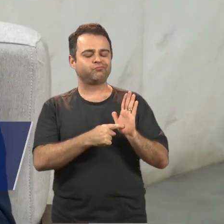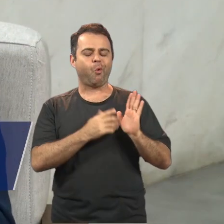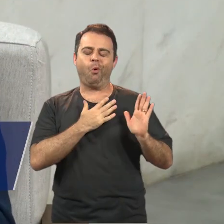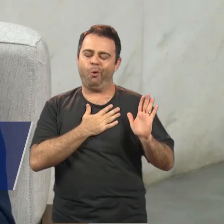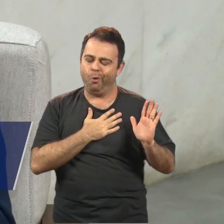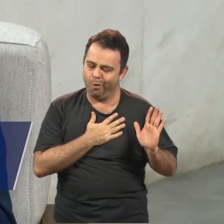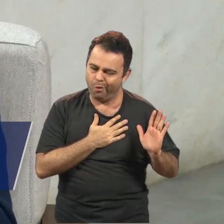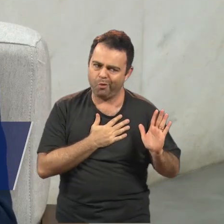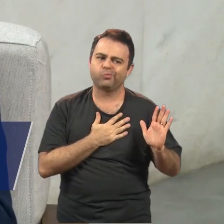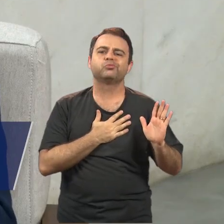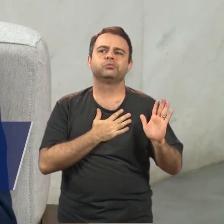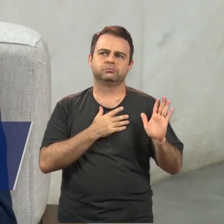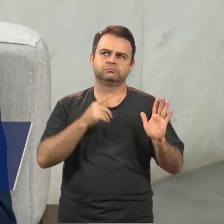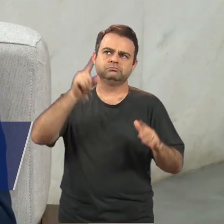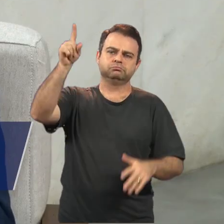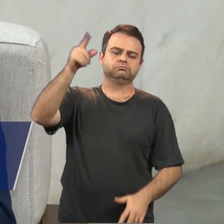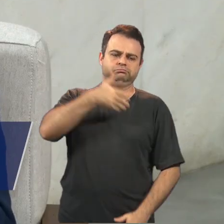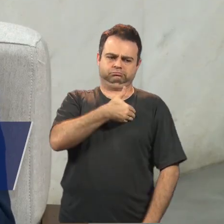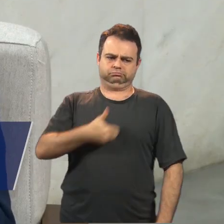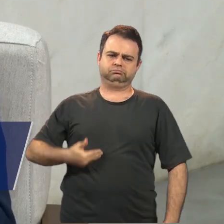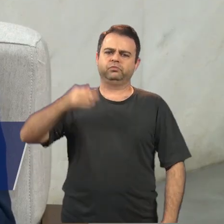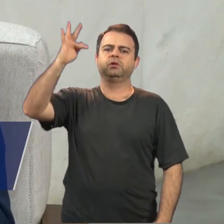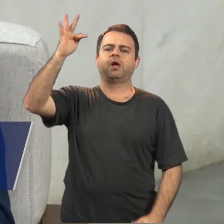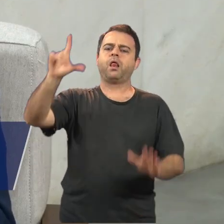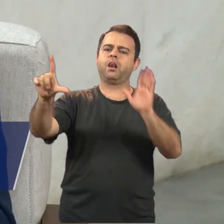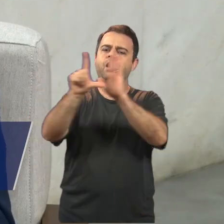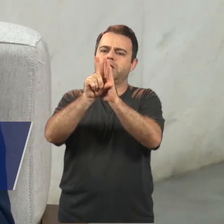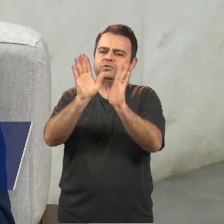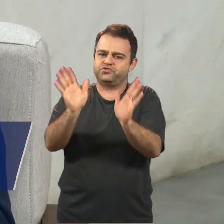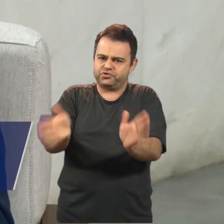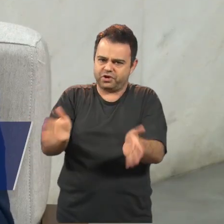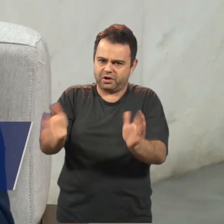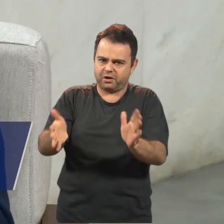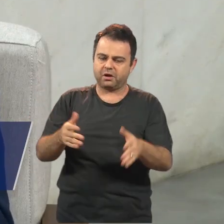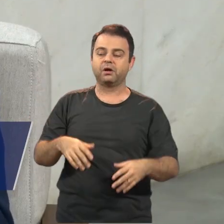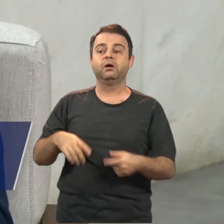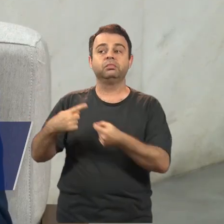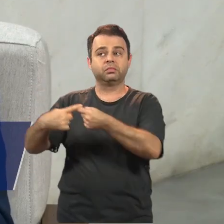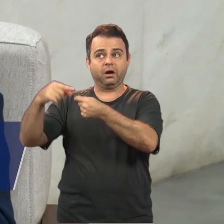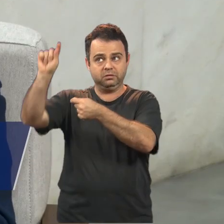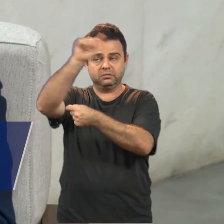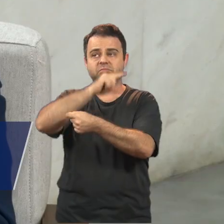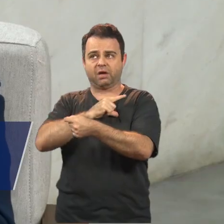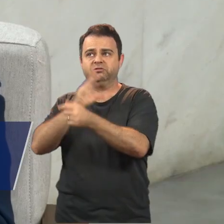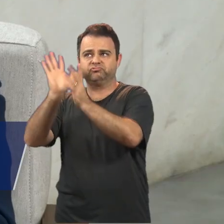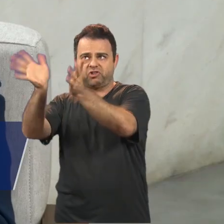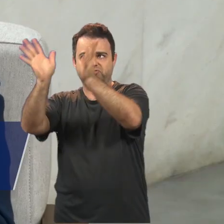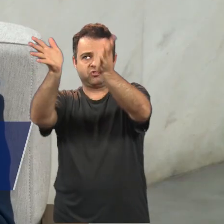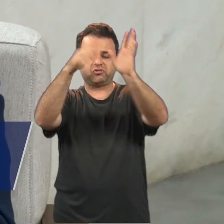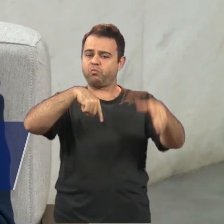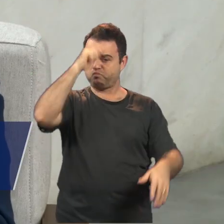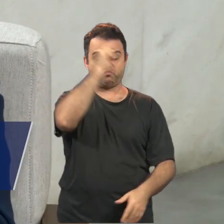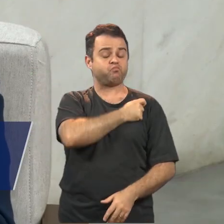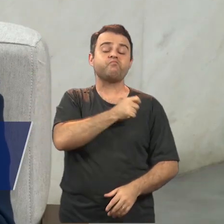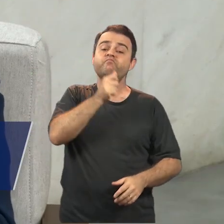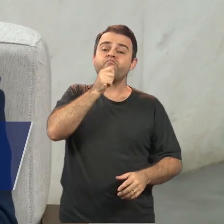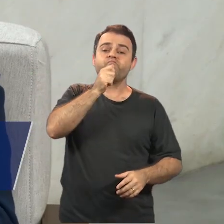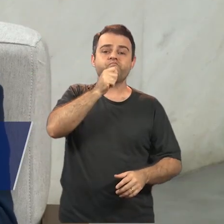lei federal e que já existe em tramitação em muitos municípios, mas ainda não havia aqui em São José do Rio Preto.